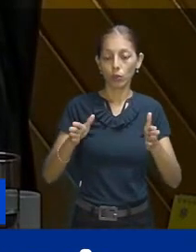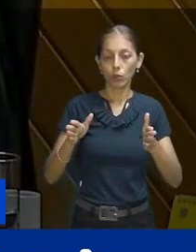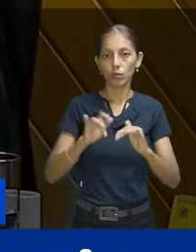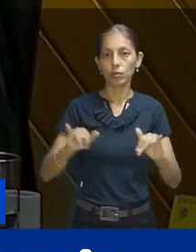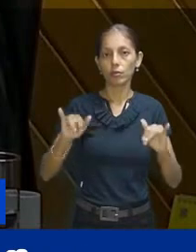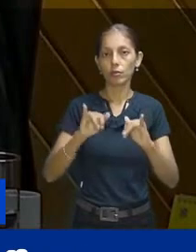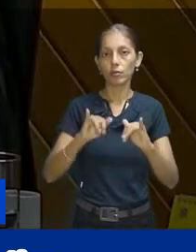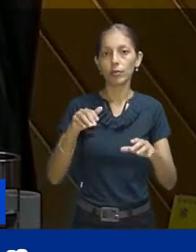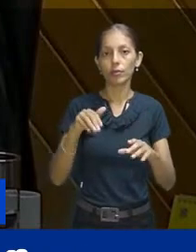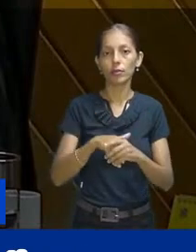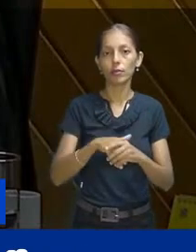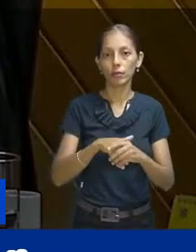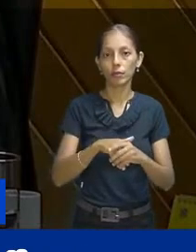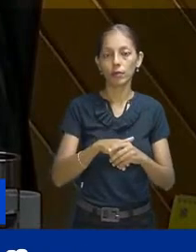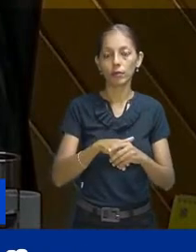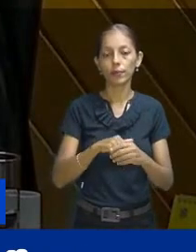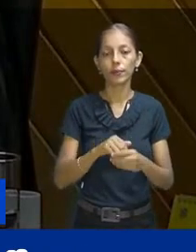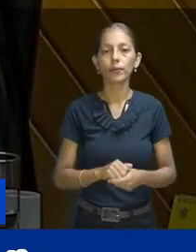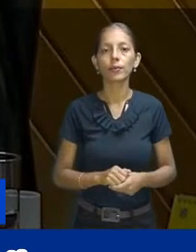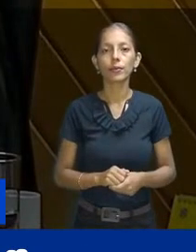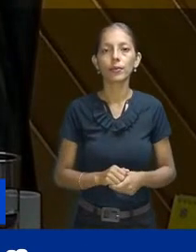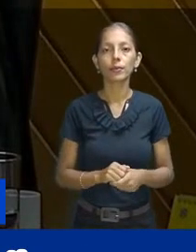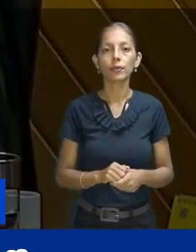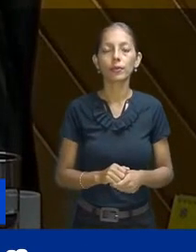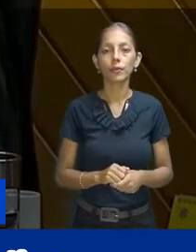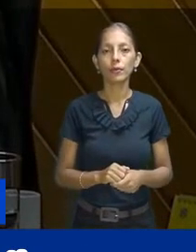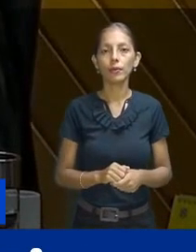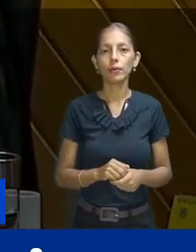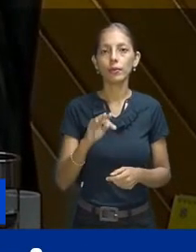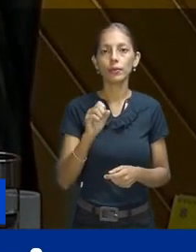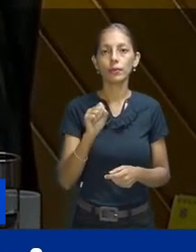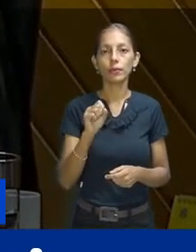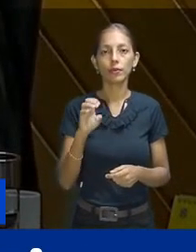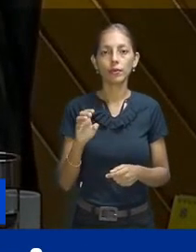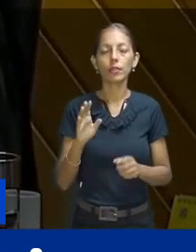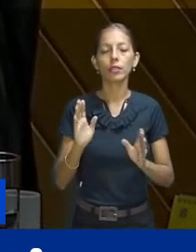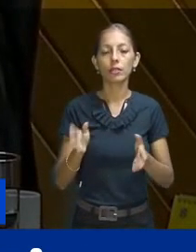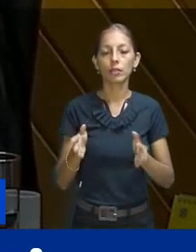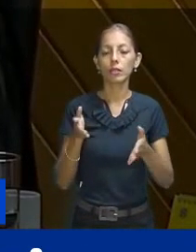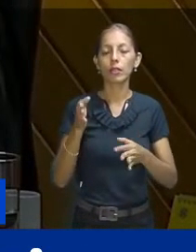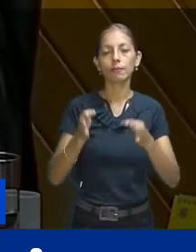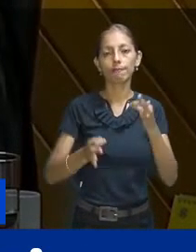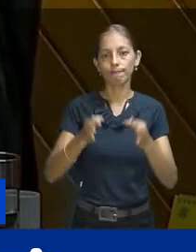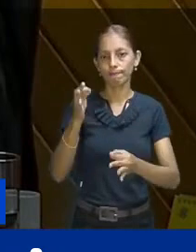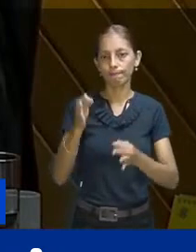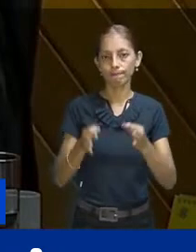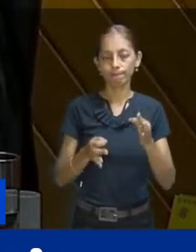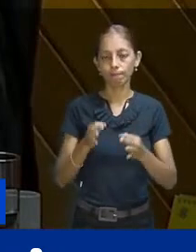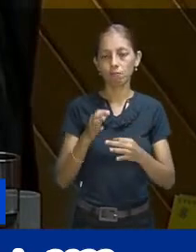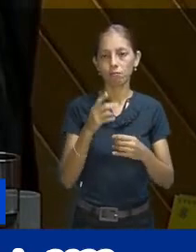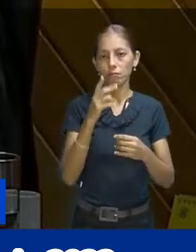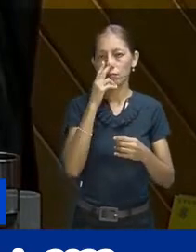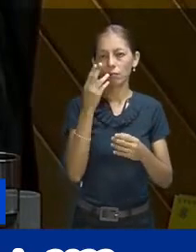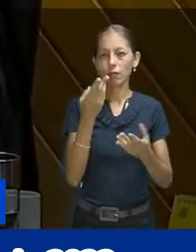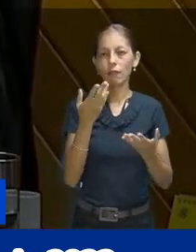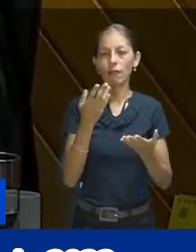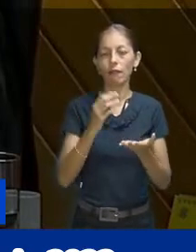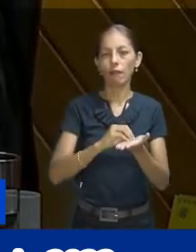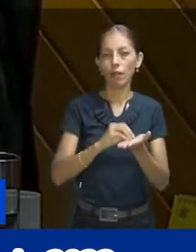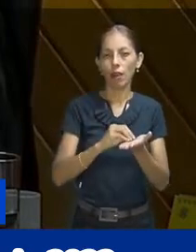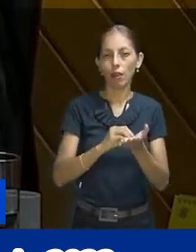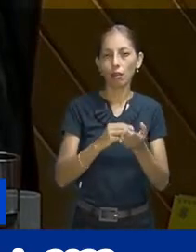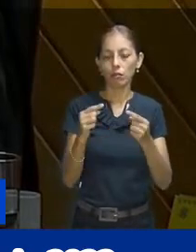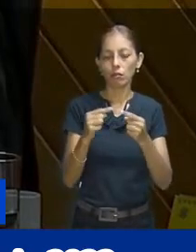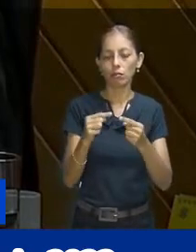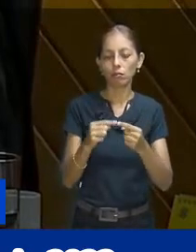de ensejar a sua rejeição. O TSE fez esse julgamento prospectivo, não aplicando a tese para as eleições de